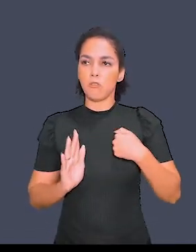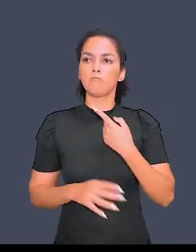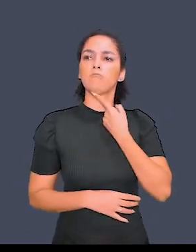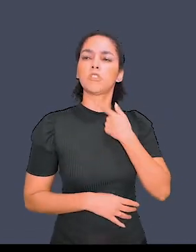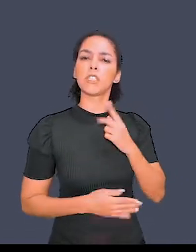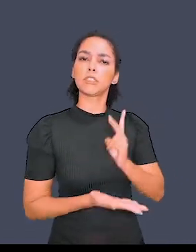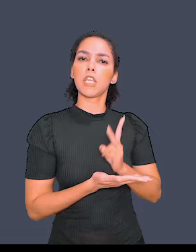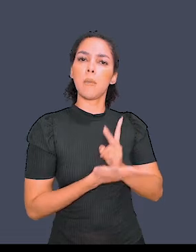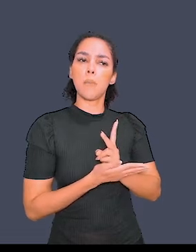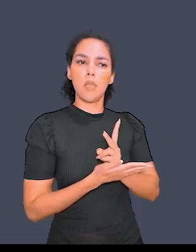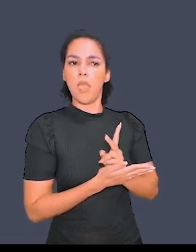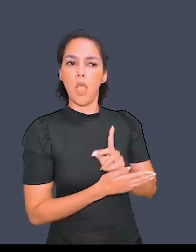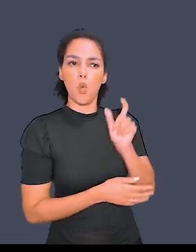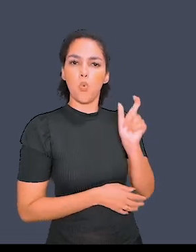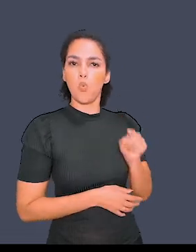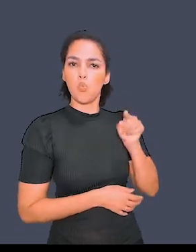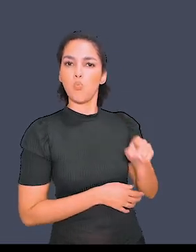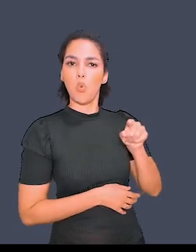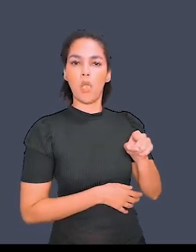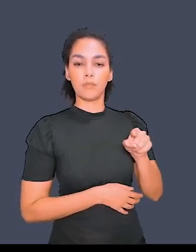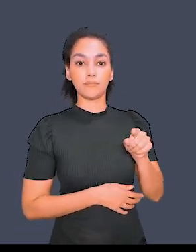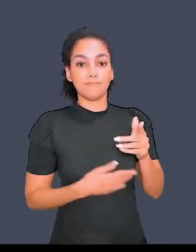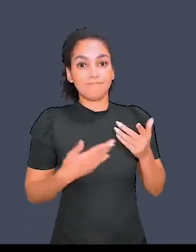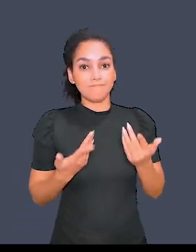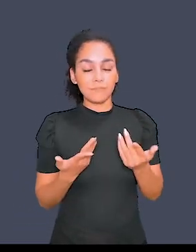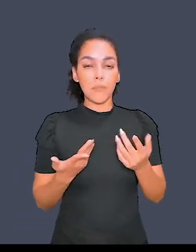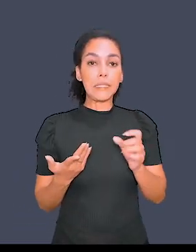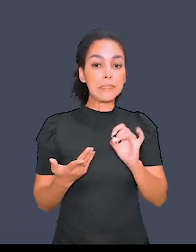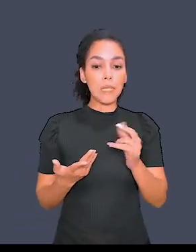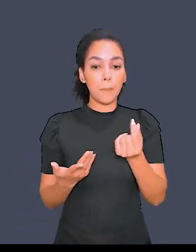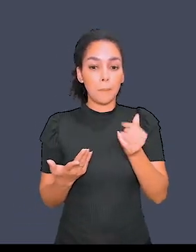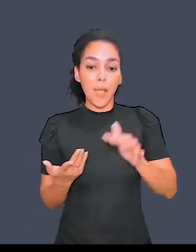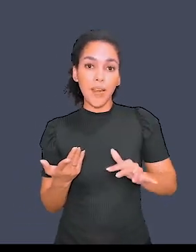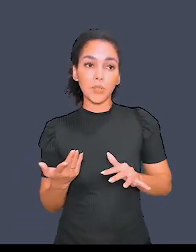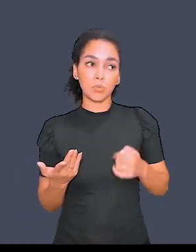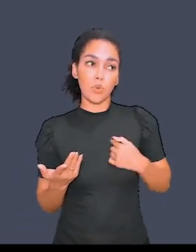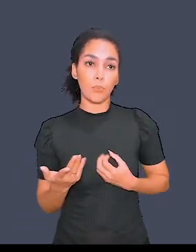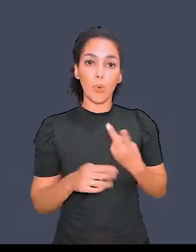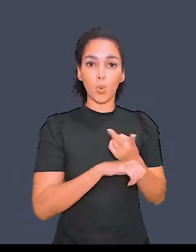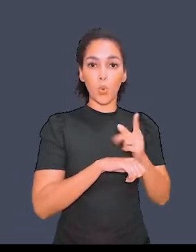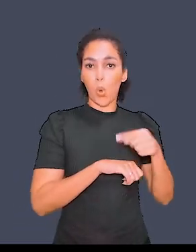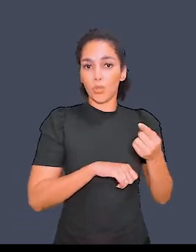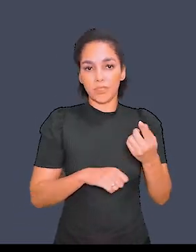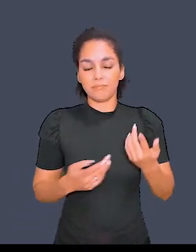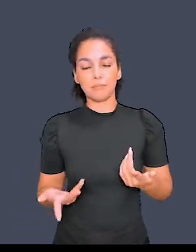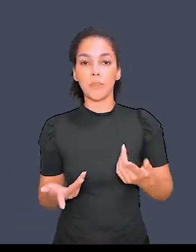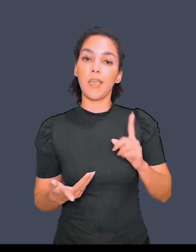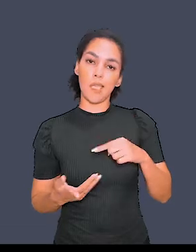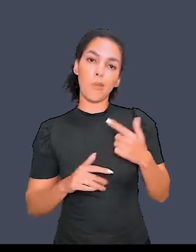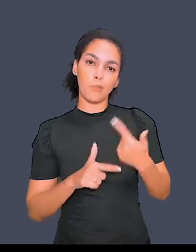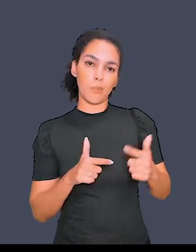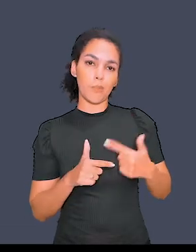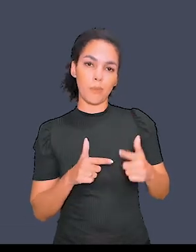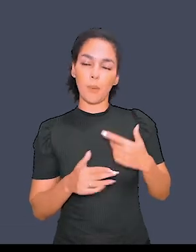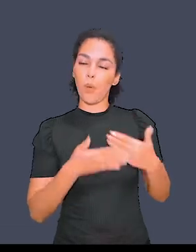viajar sempre com aquela mesma companhia. Se tiver barato, você vai para outra. E esse tipo de situação é um enorme problema para qualquer empresa. Então se fosse